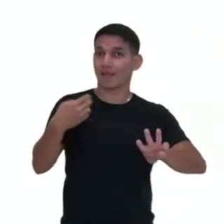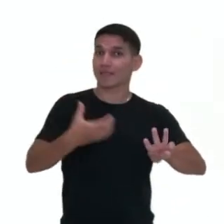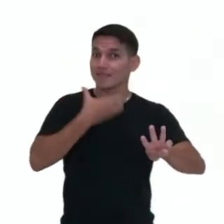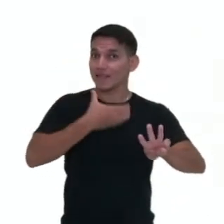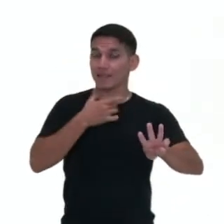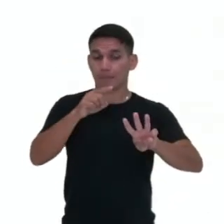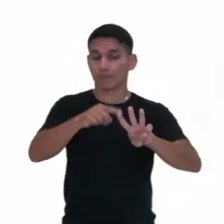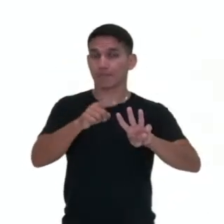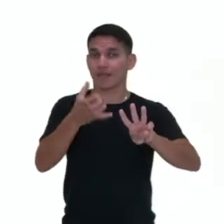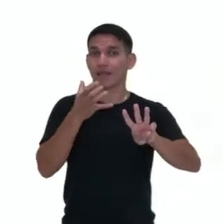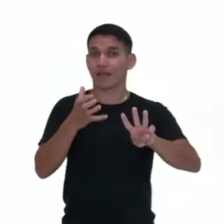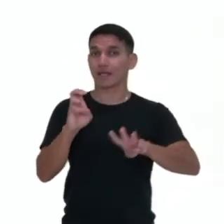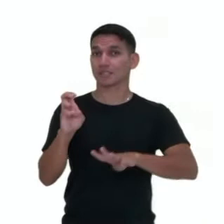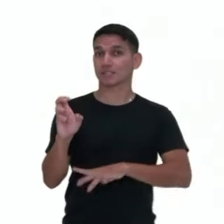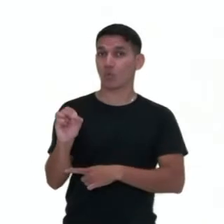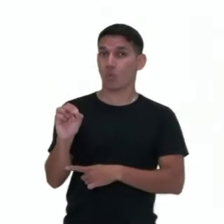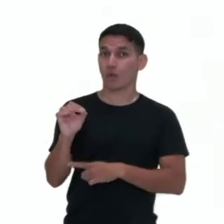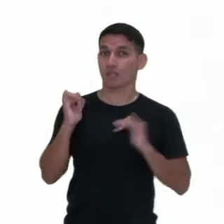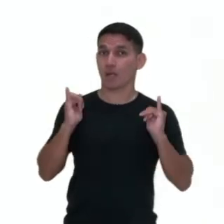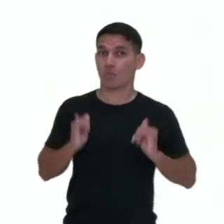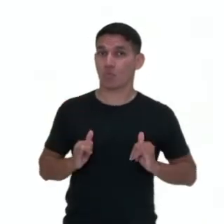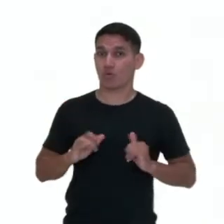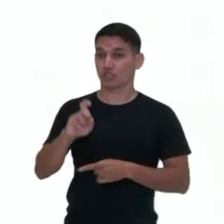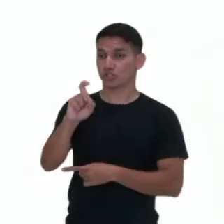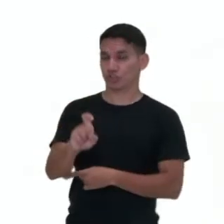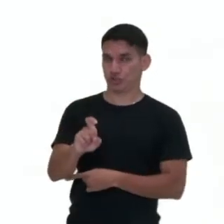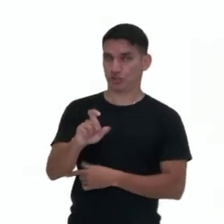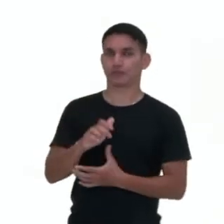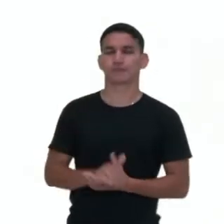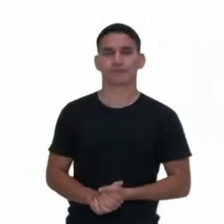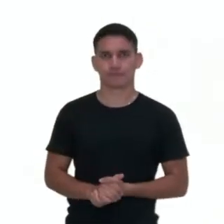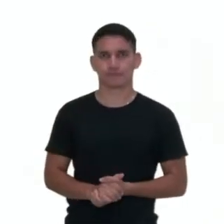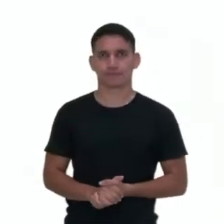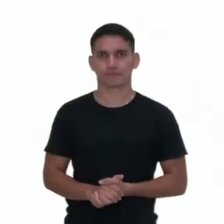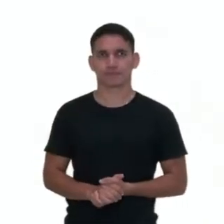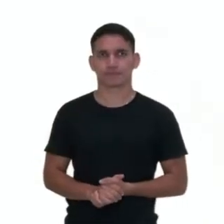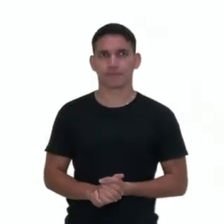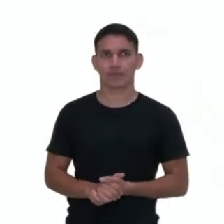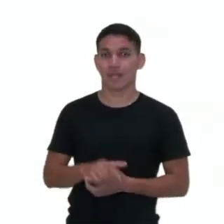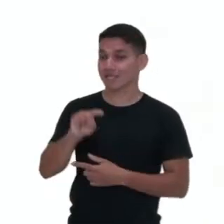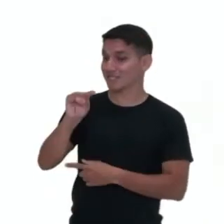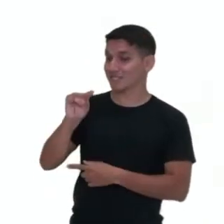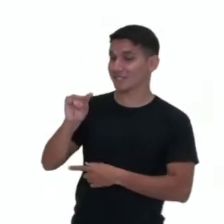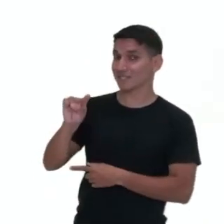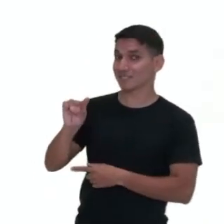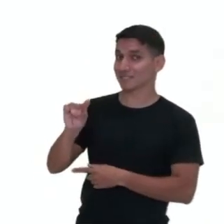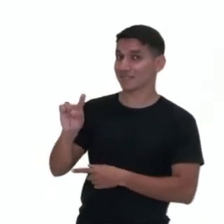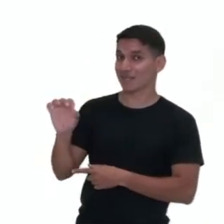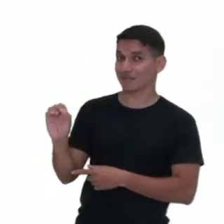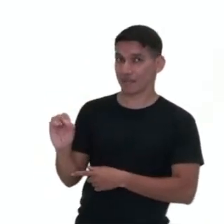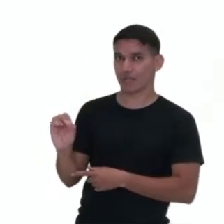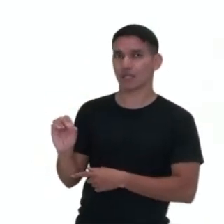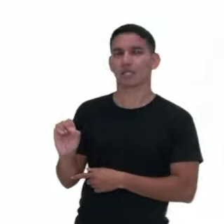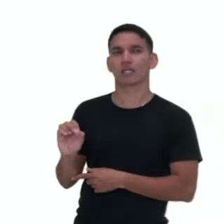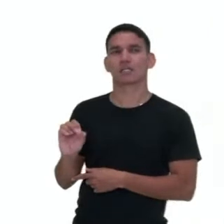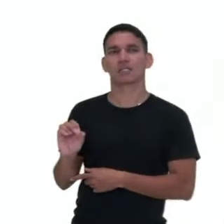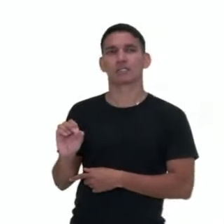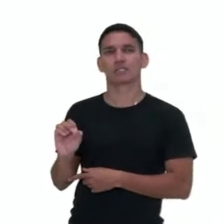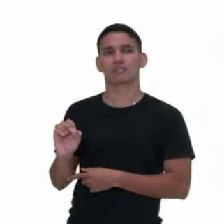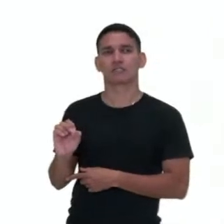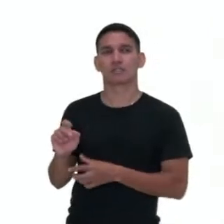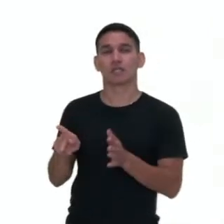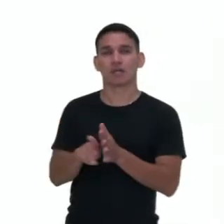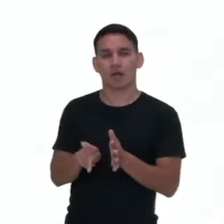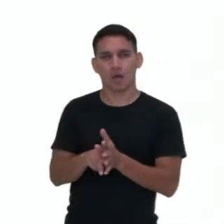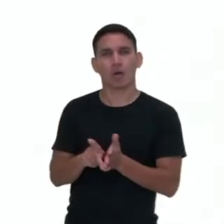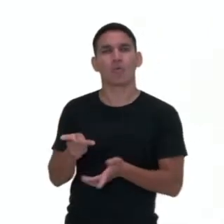50 mochilas X, do modelo X, 100 mochilas do modelo X e 200 do modelo